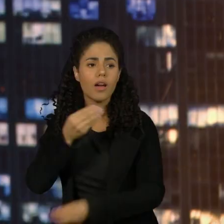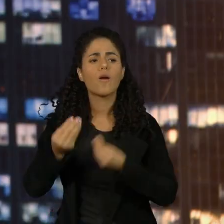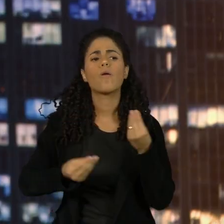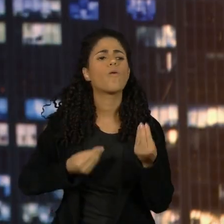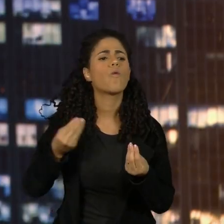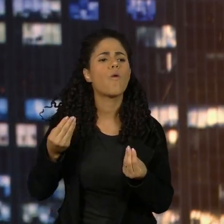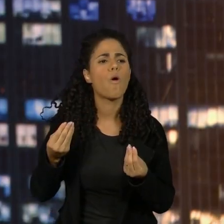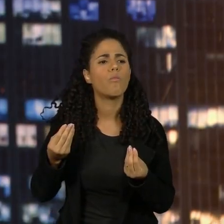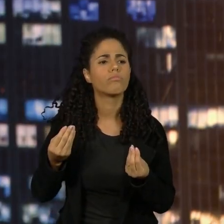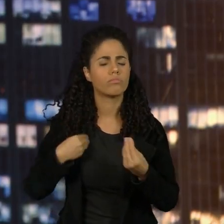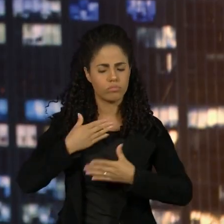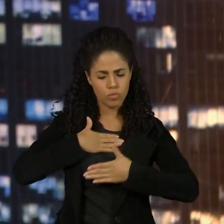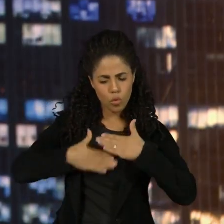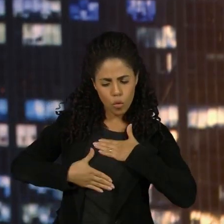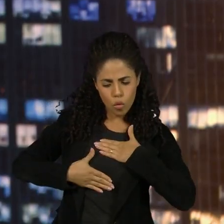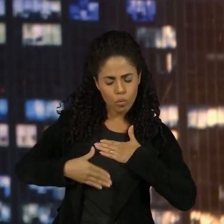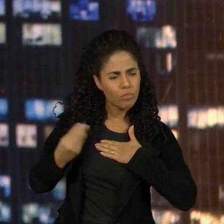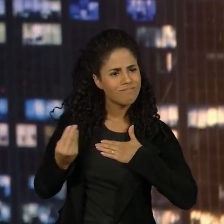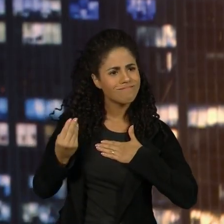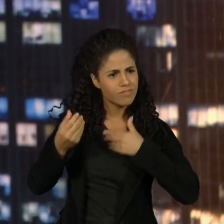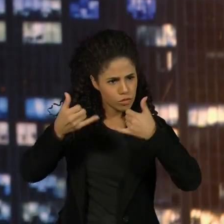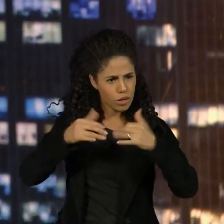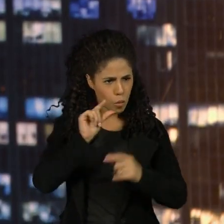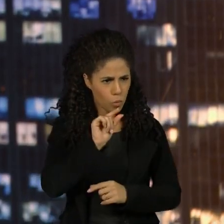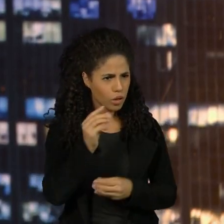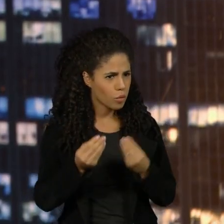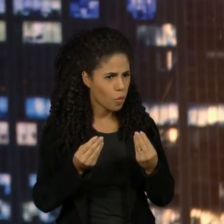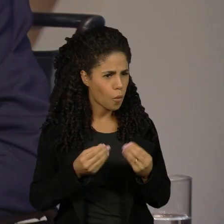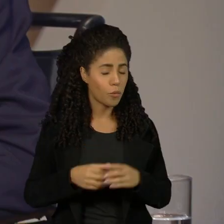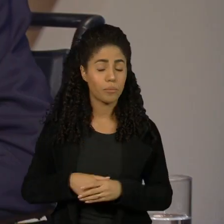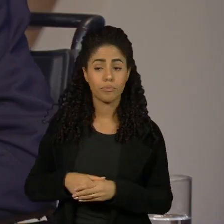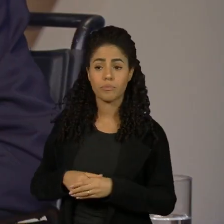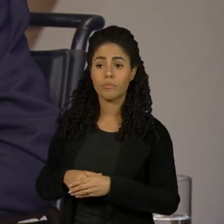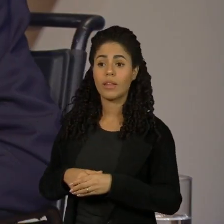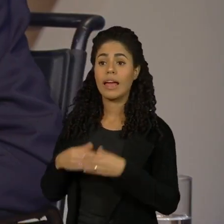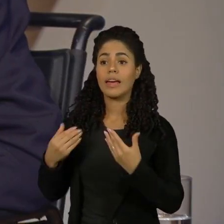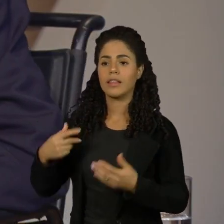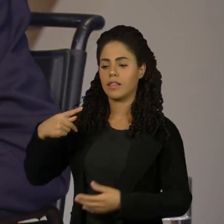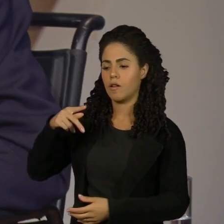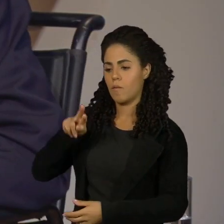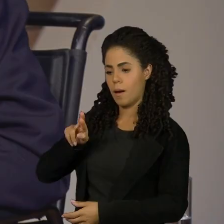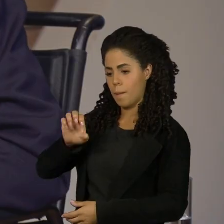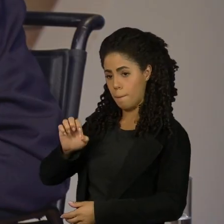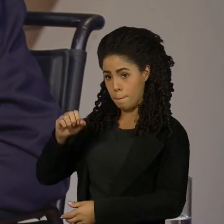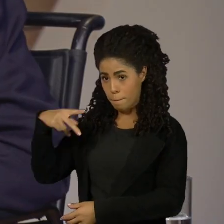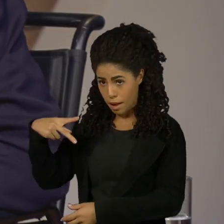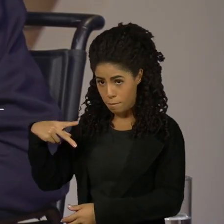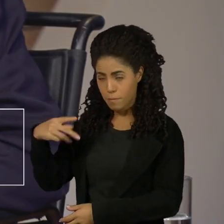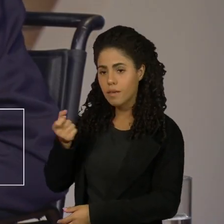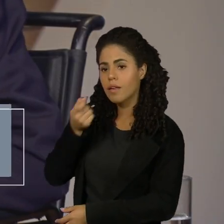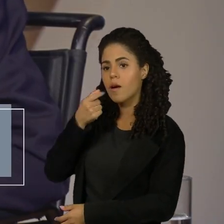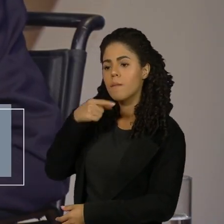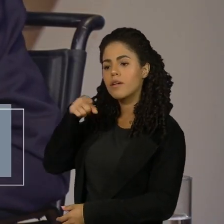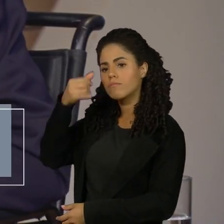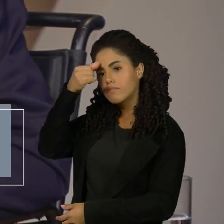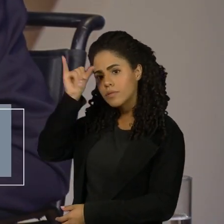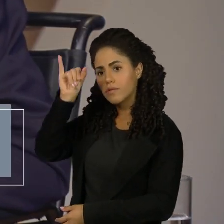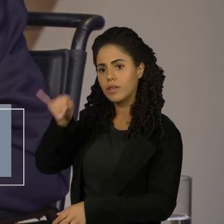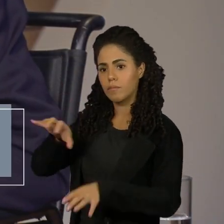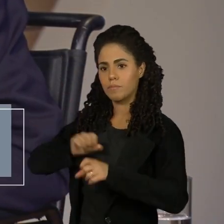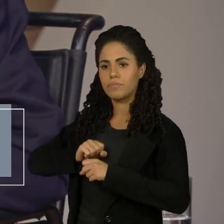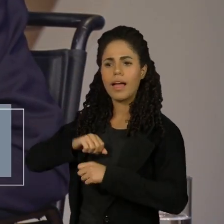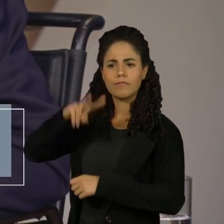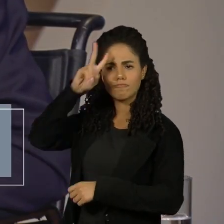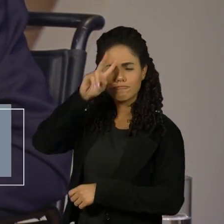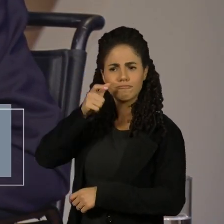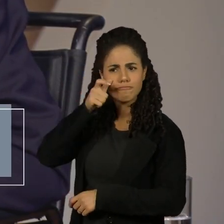funciona no nosso corpo? Eu queria que o senhor explicasse para a gente o que é a PrEP. A prevenção da transmissão do HIV é uma história